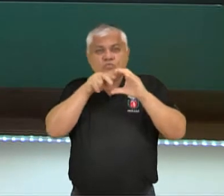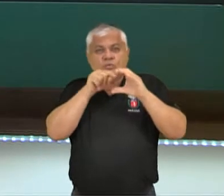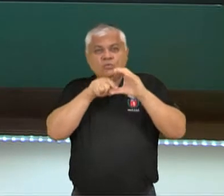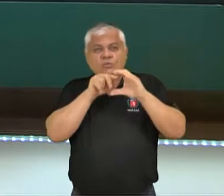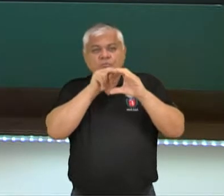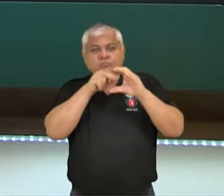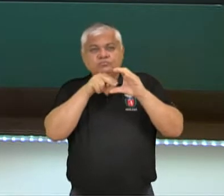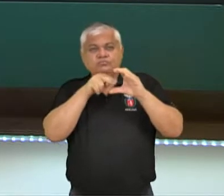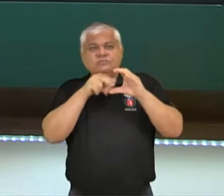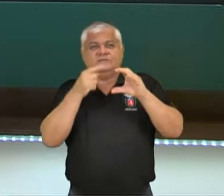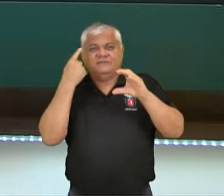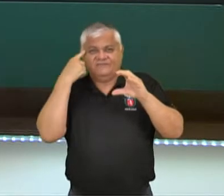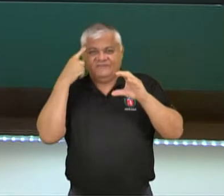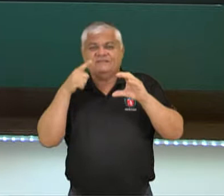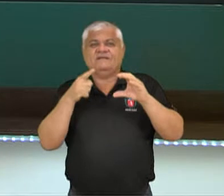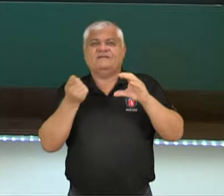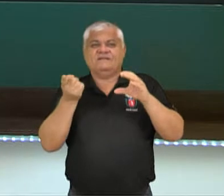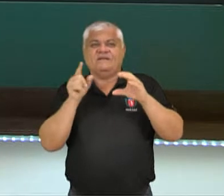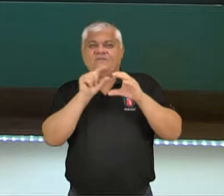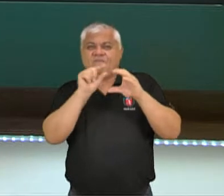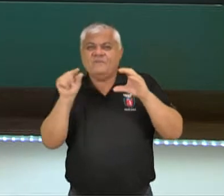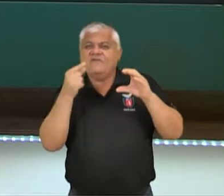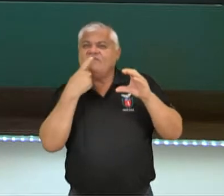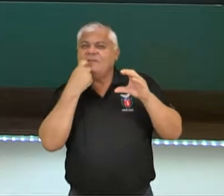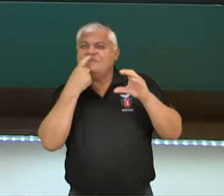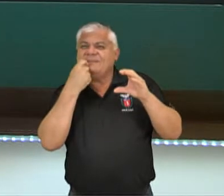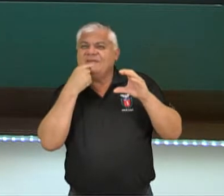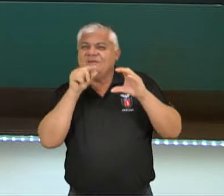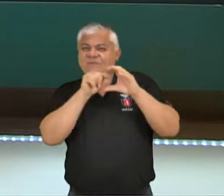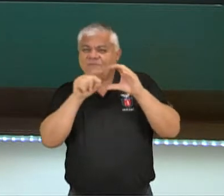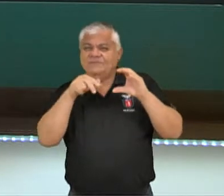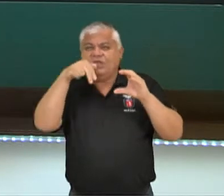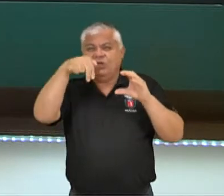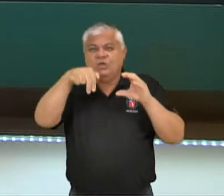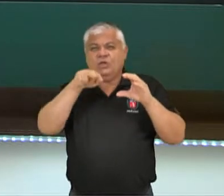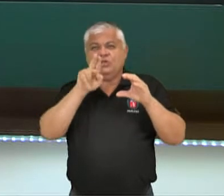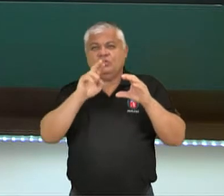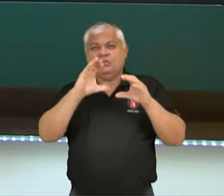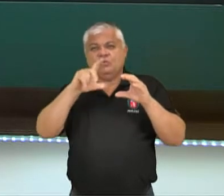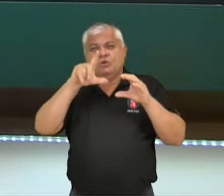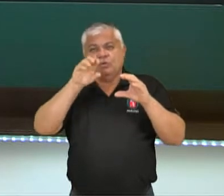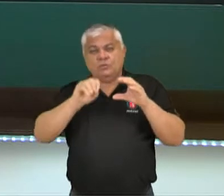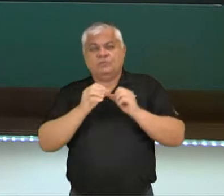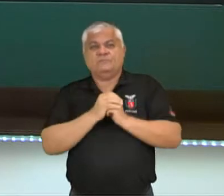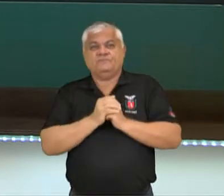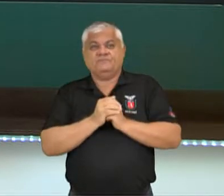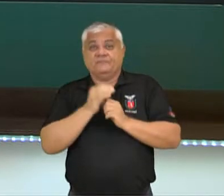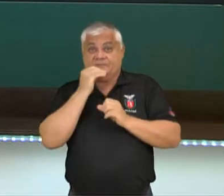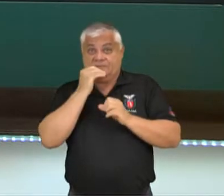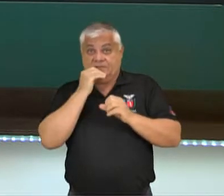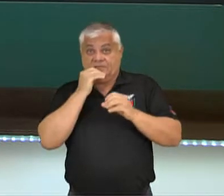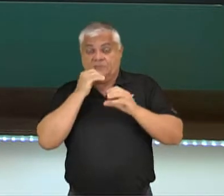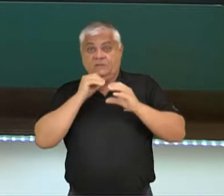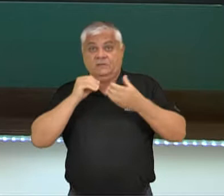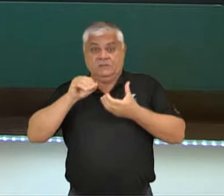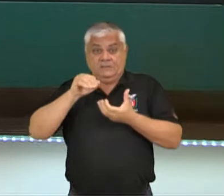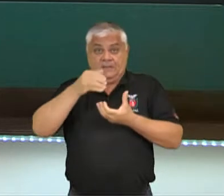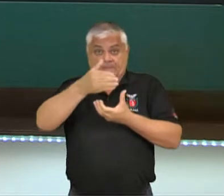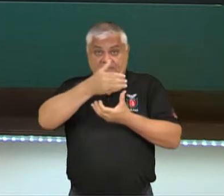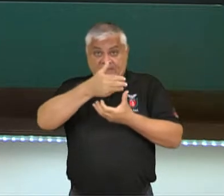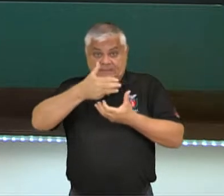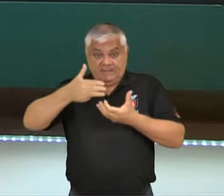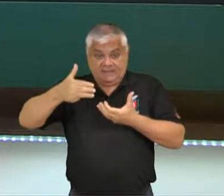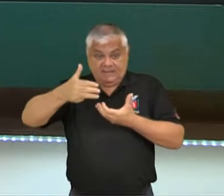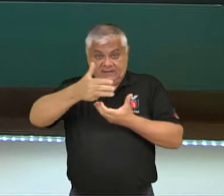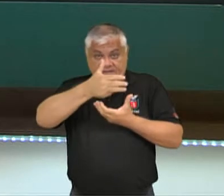sendo representado aqui por essa palavra vermelha. Uma coisa que a gente tem que ver: a membrana que delimita a